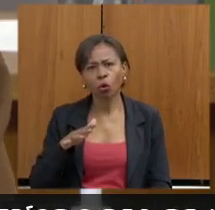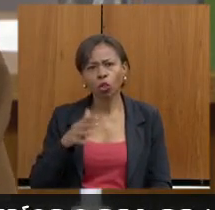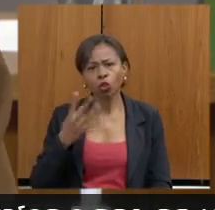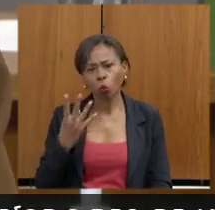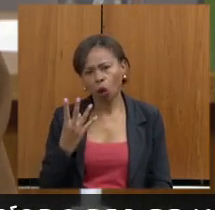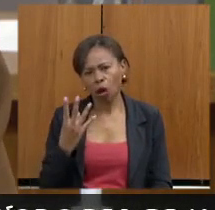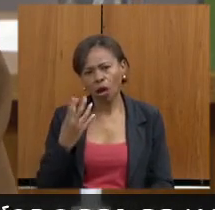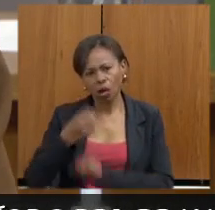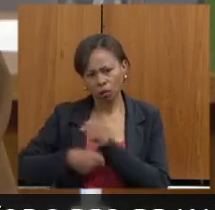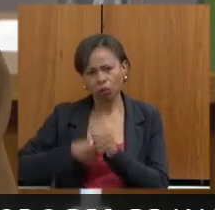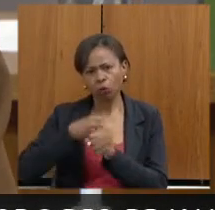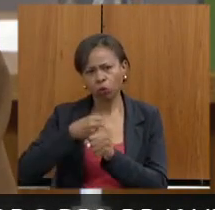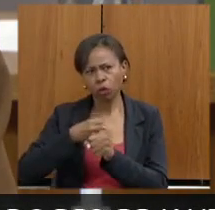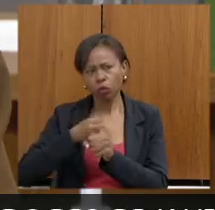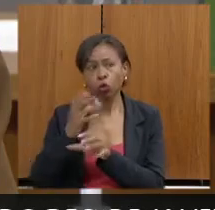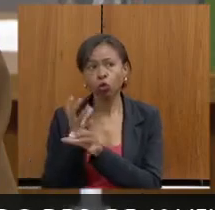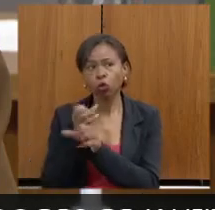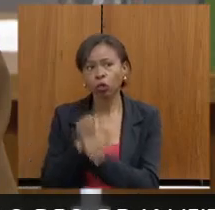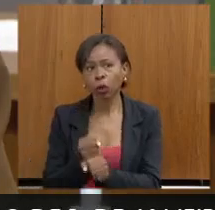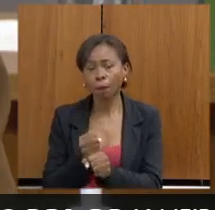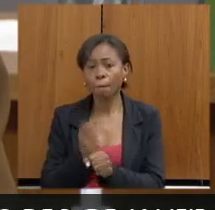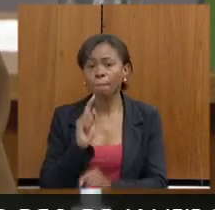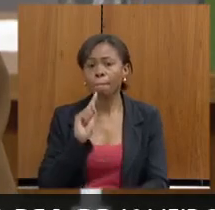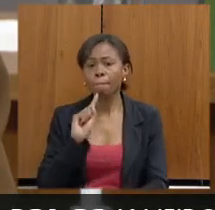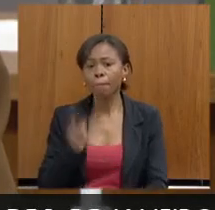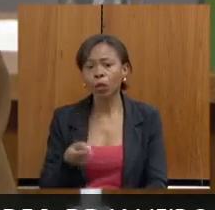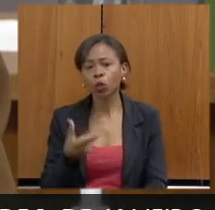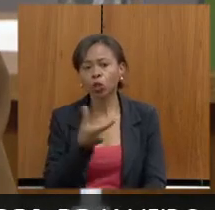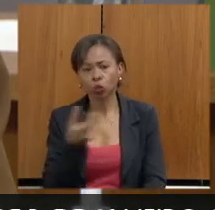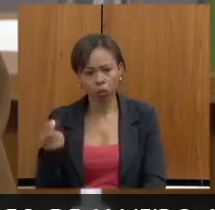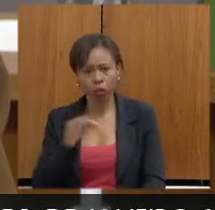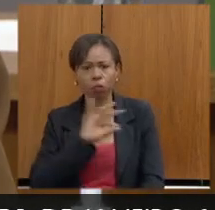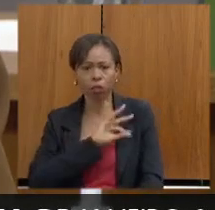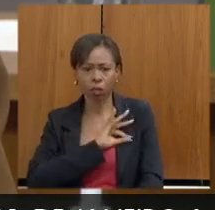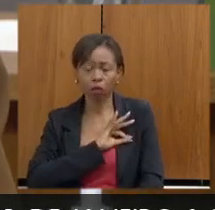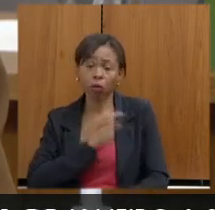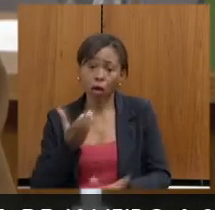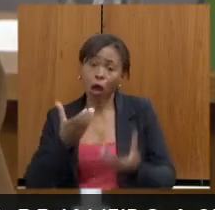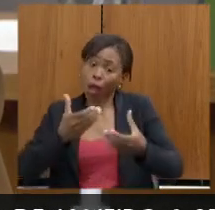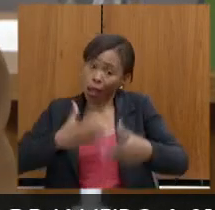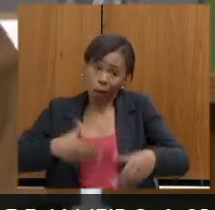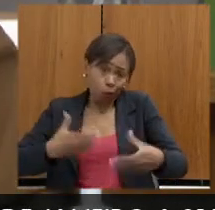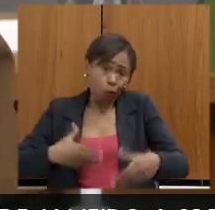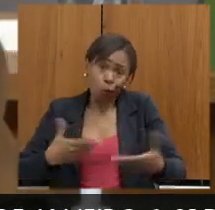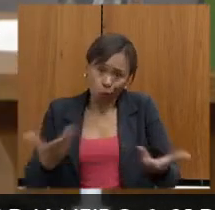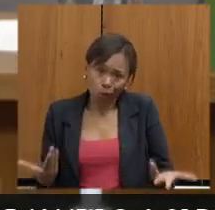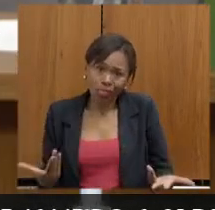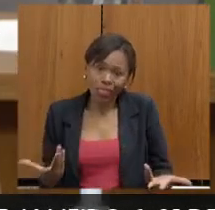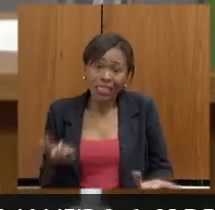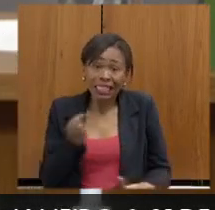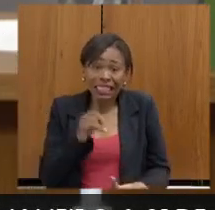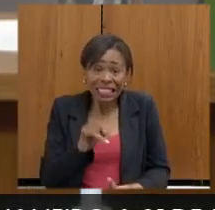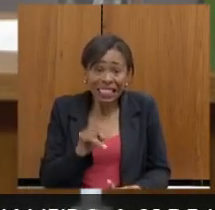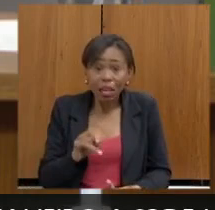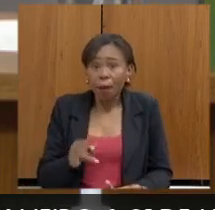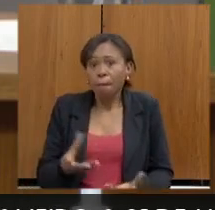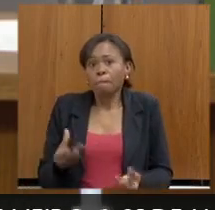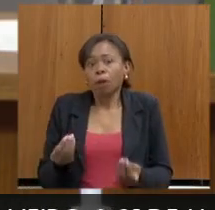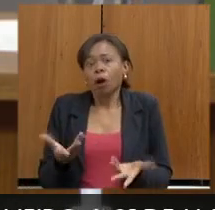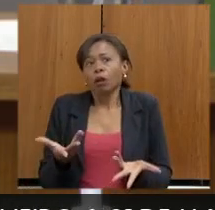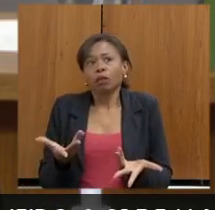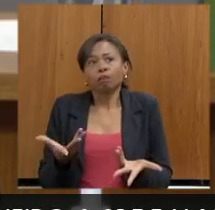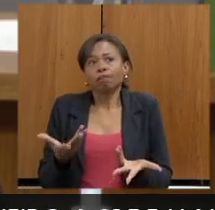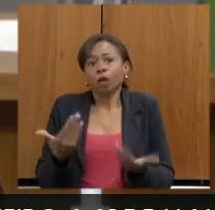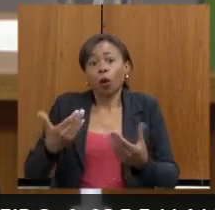anos meu que seja mil e duzentos policiais né então é um concurso desse porque quando eu faço grandes concurso Como já